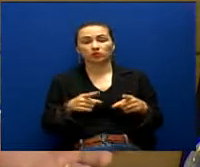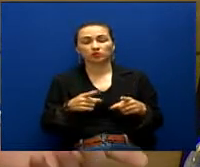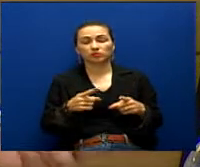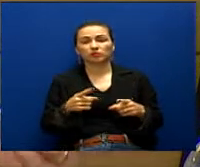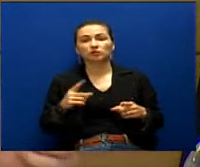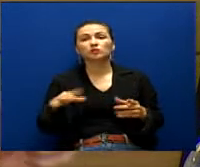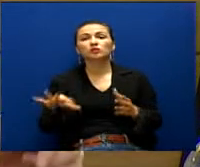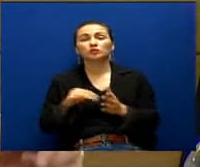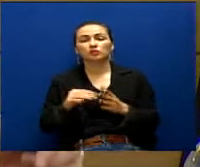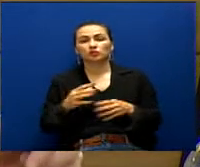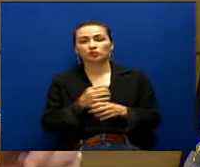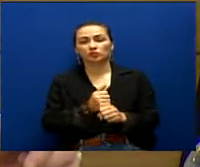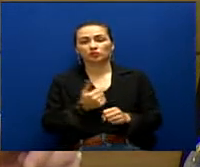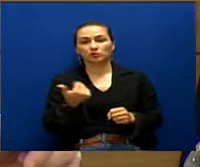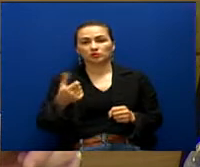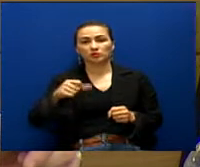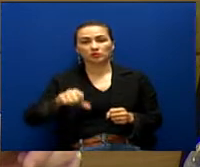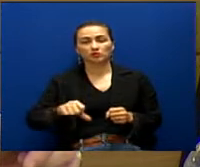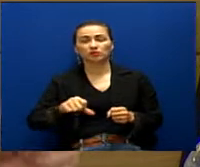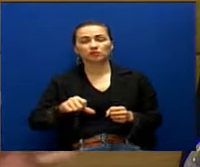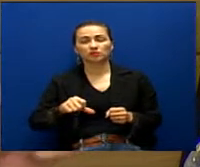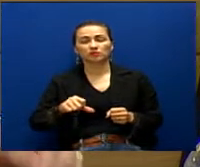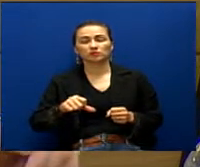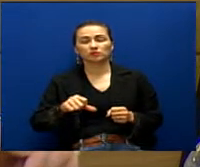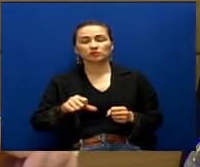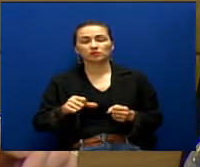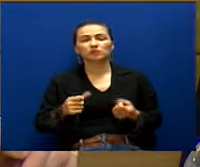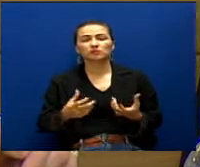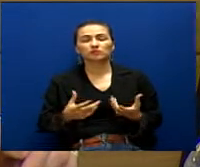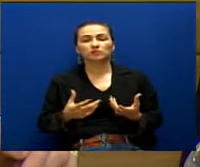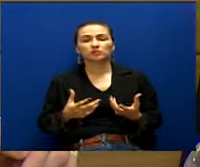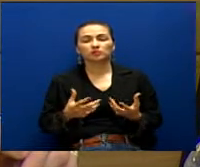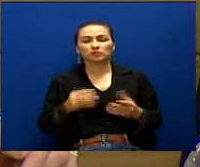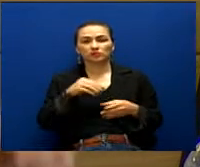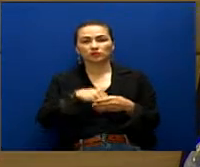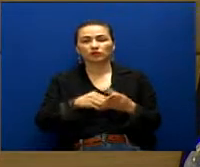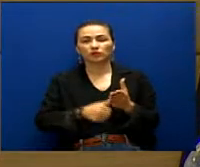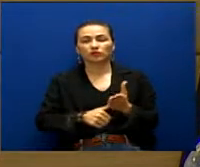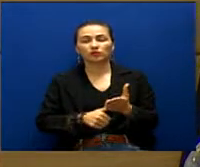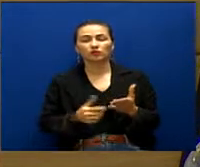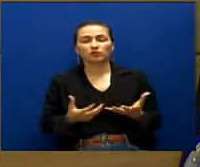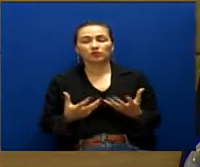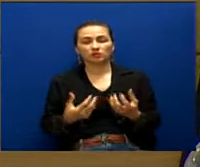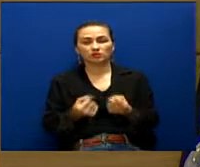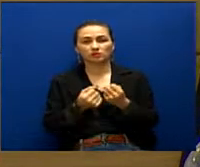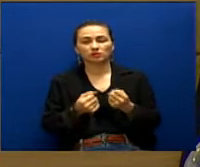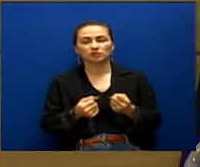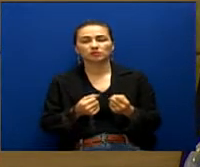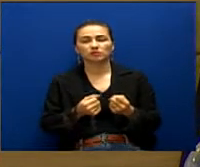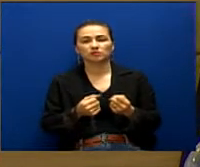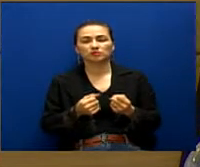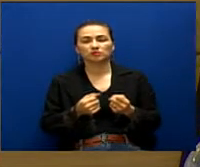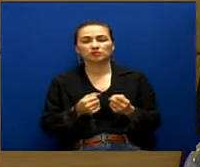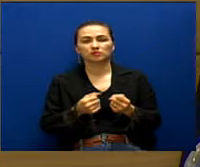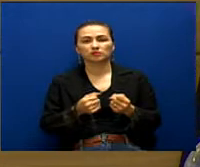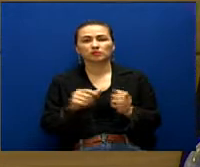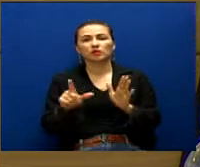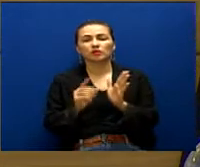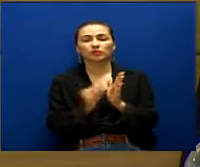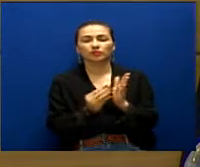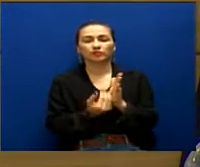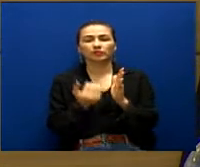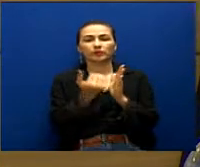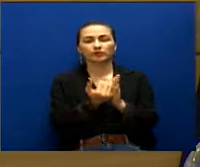agora sim, eu coloco aquelas emendas que eu já li. Isso. Eu peço que abra o painel para votação daquelas que estão para aprovação. Agora eu peço que a comissão de finanças